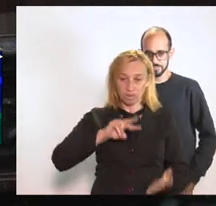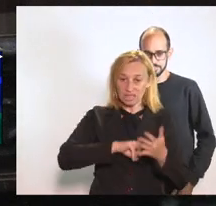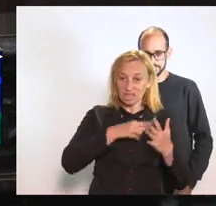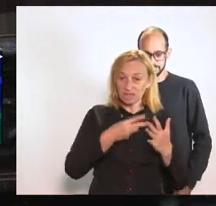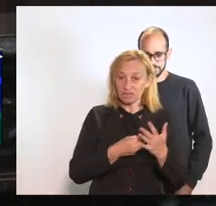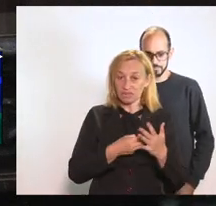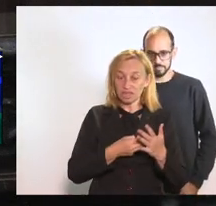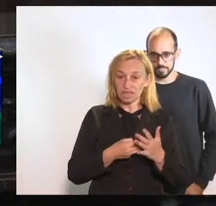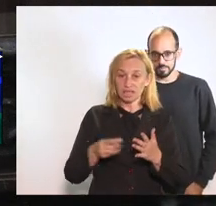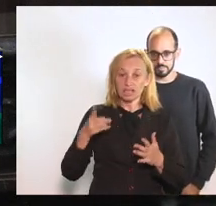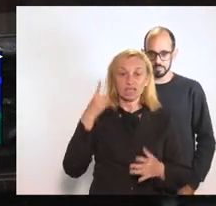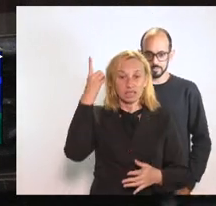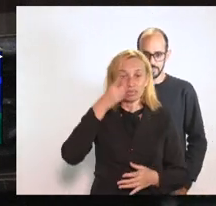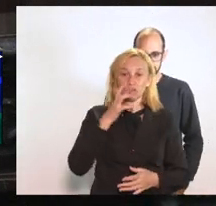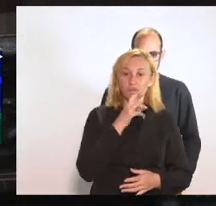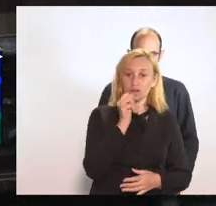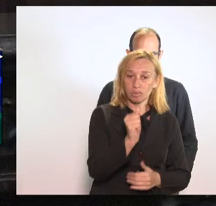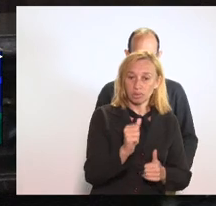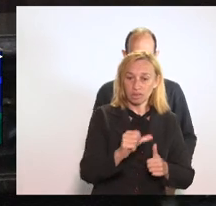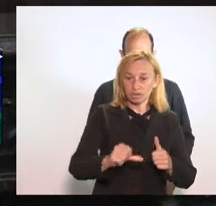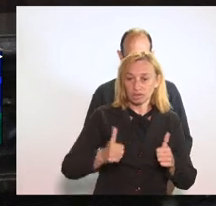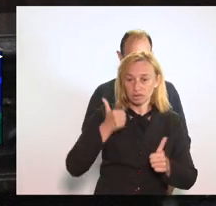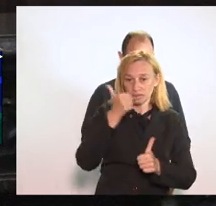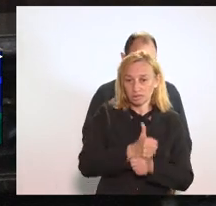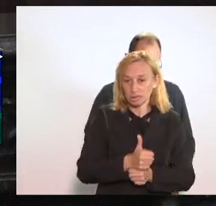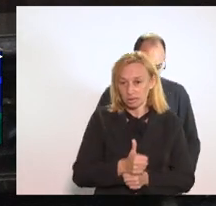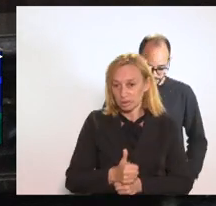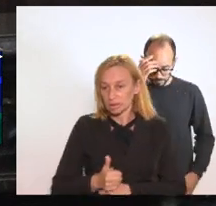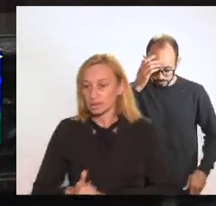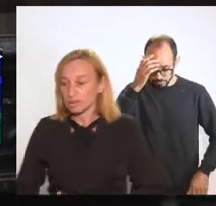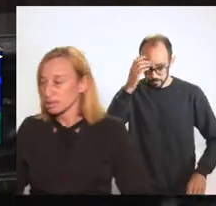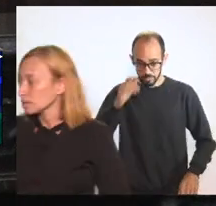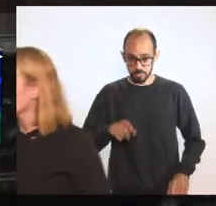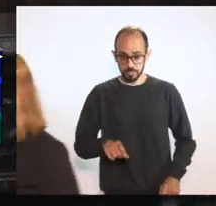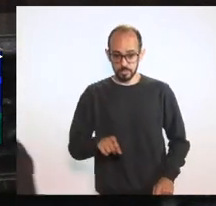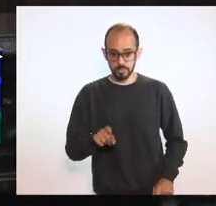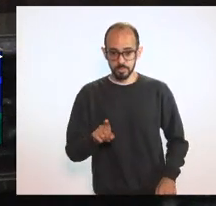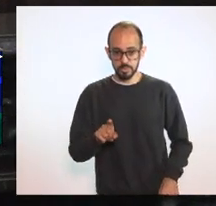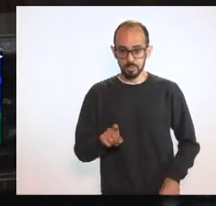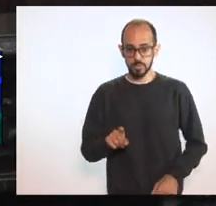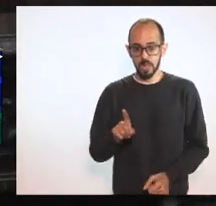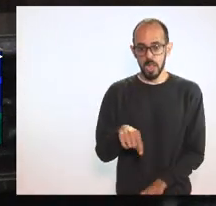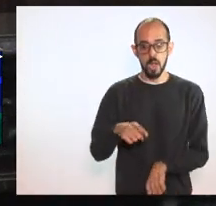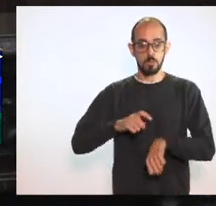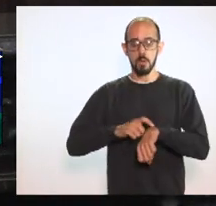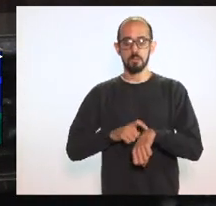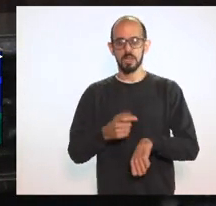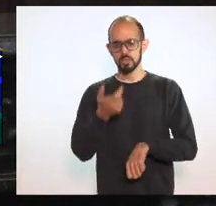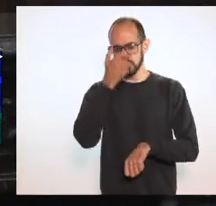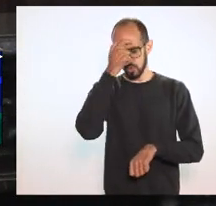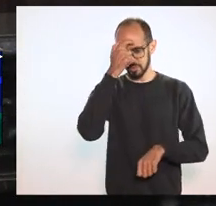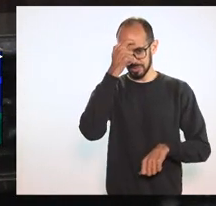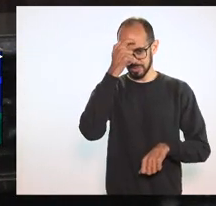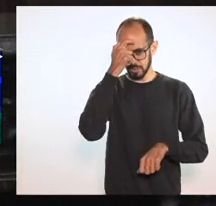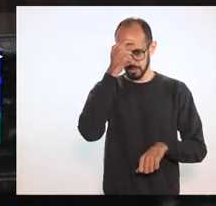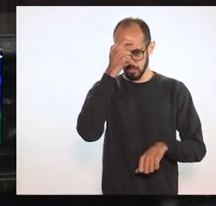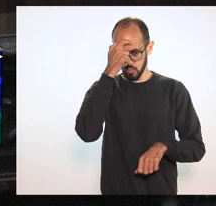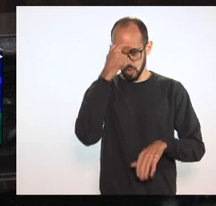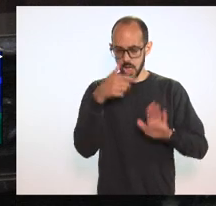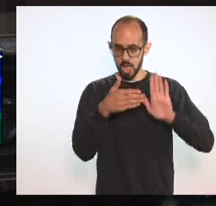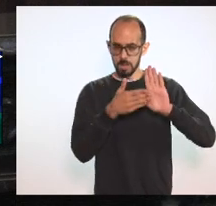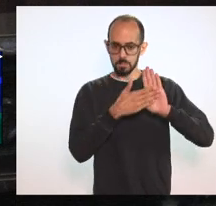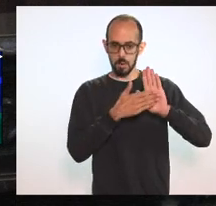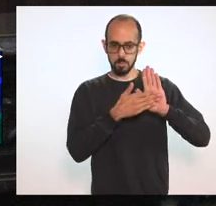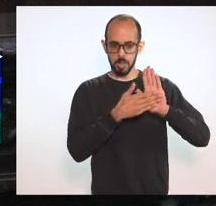significa Deputado Rodrigo Amorim caminhar na população momento de conscientização é a proposta do destino